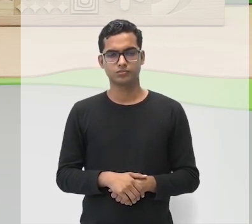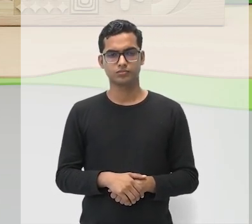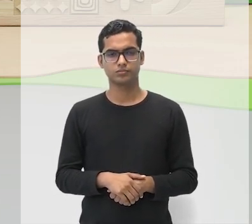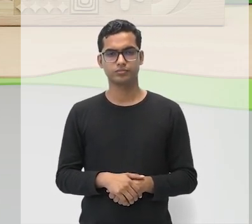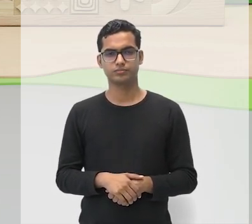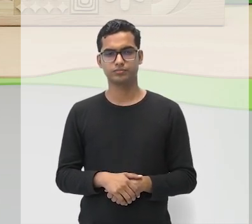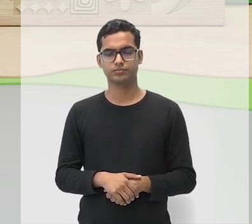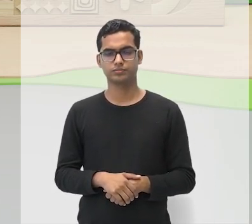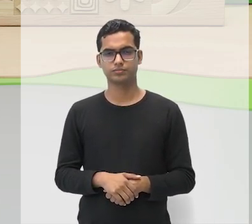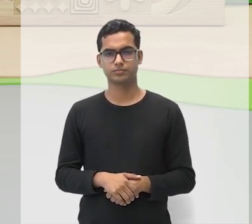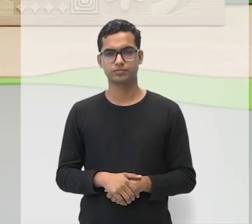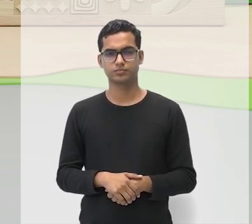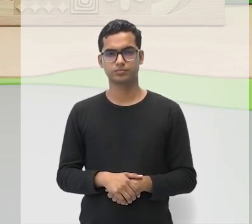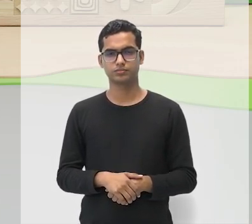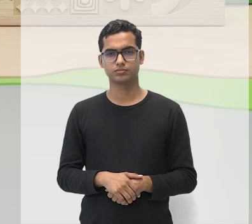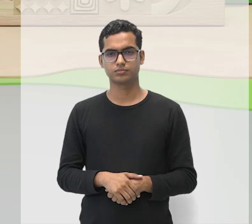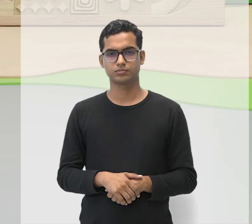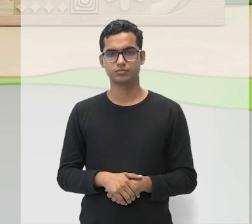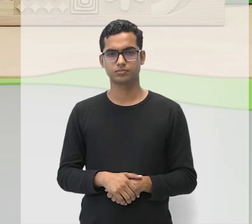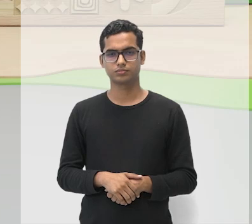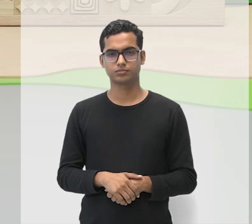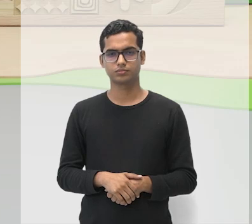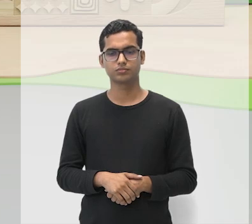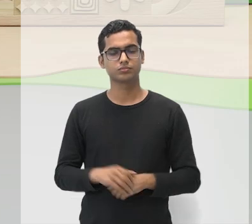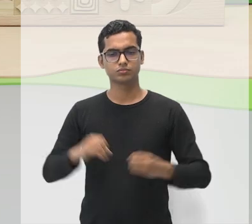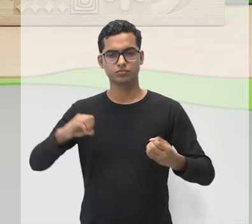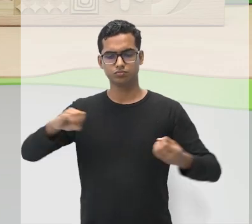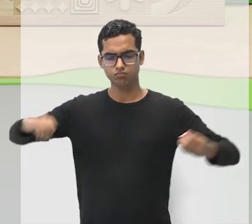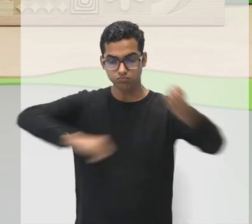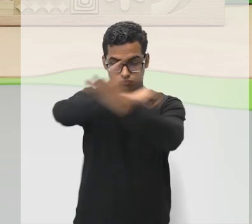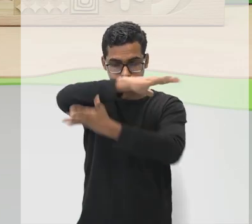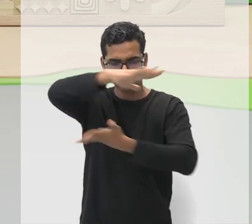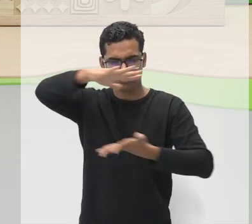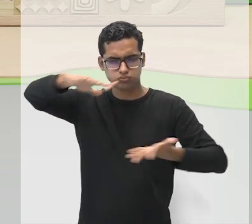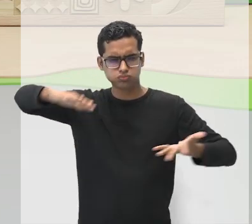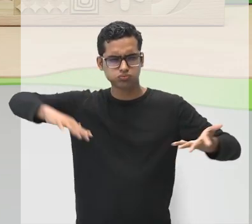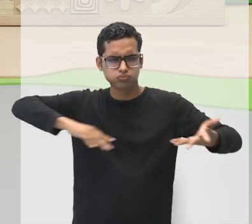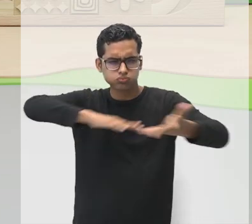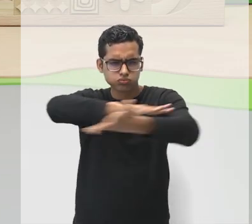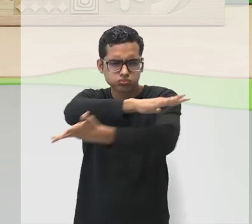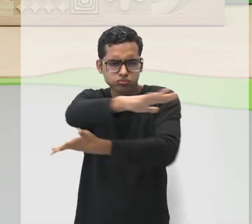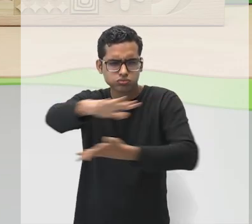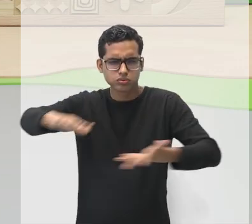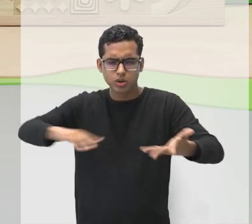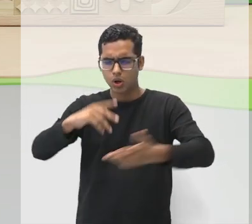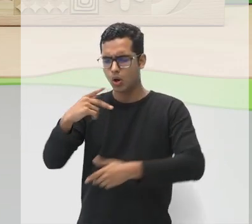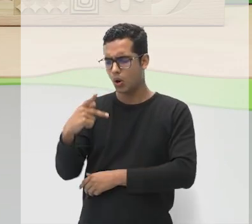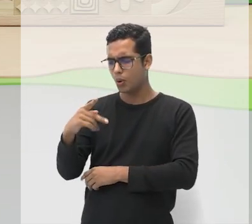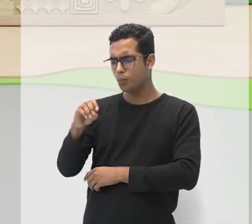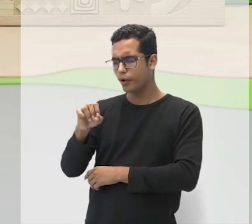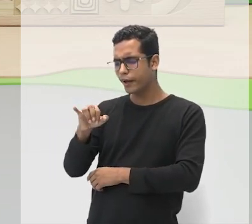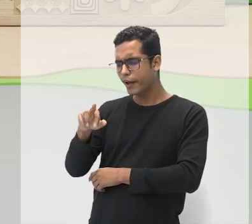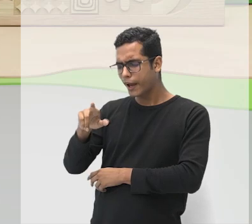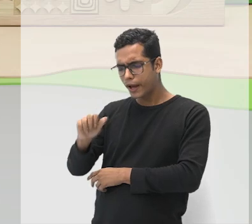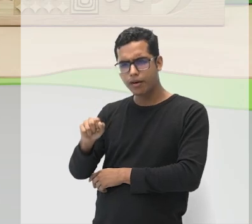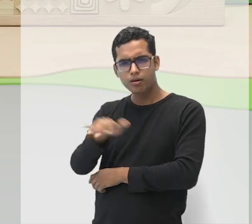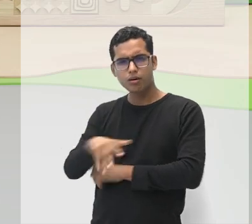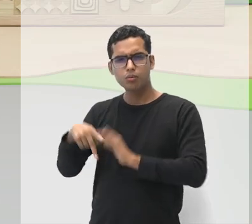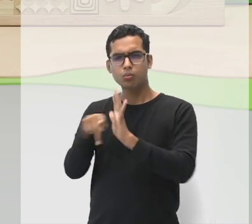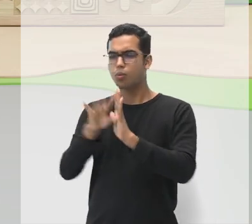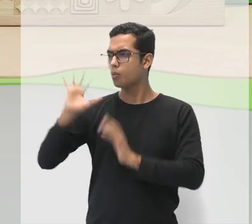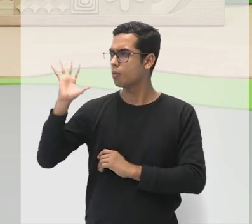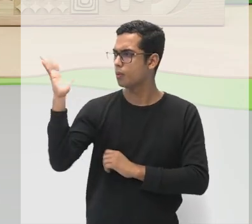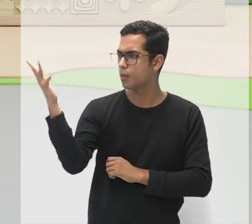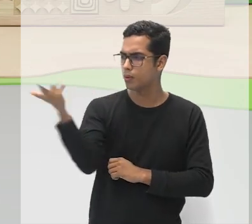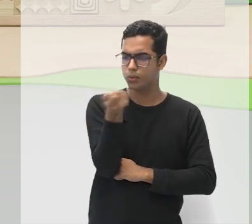a poeira, na nuvem de poeira, que aí nós vamos ter o quê? Os elementos,